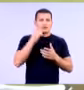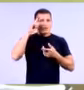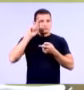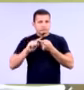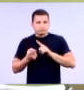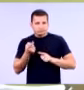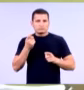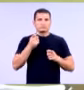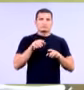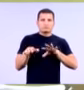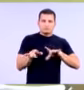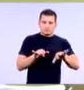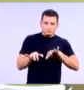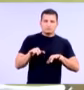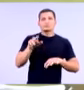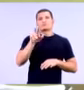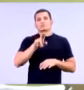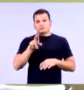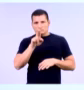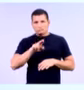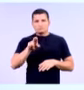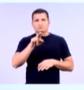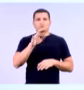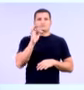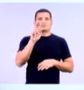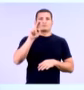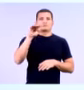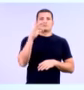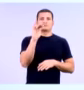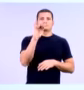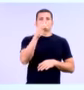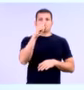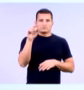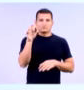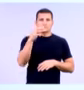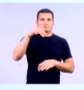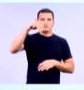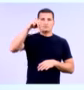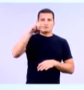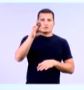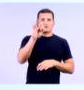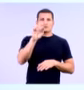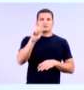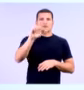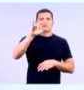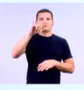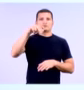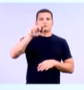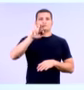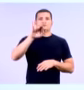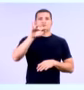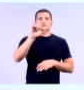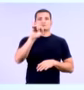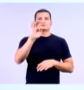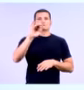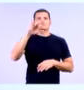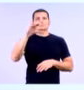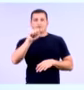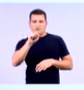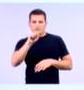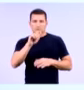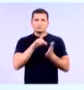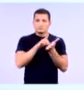programar, utiliza a função metalinguística. Muito bem, dicionário também é um exemplo de função metalinguística. Para